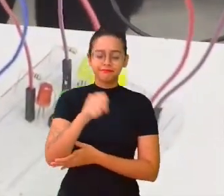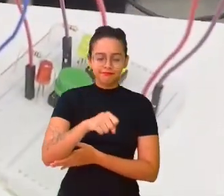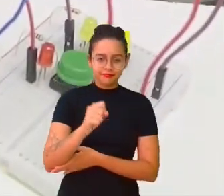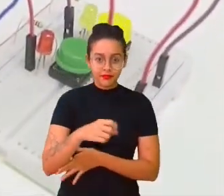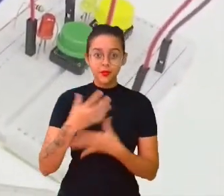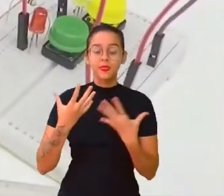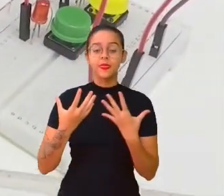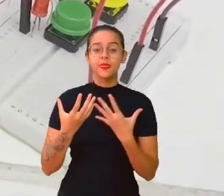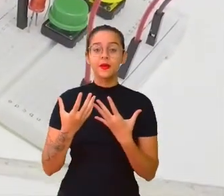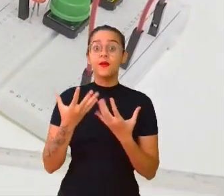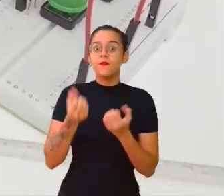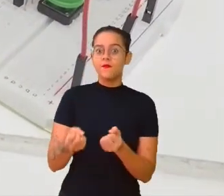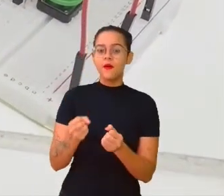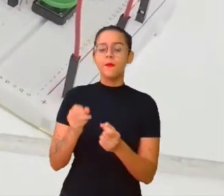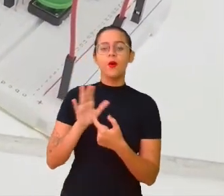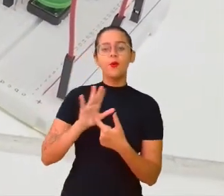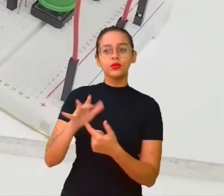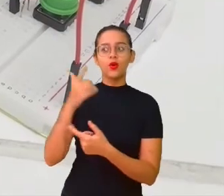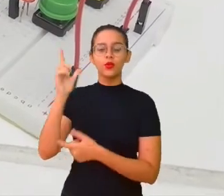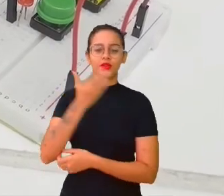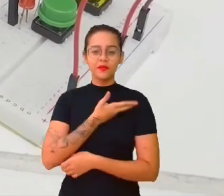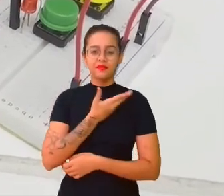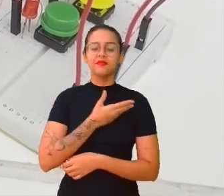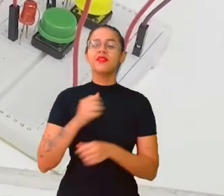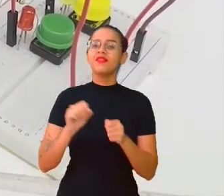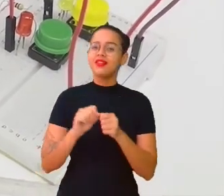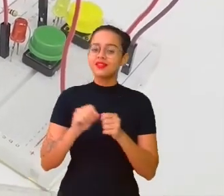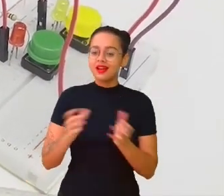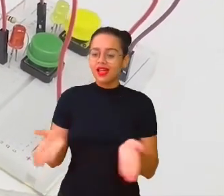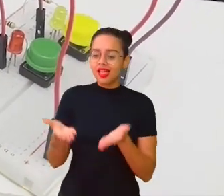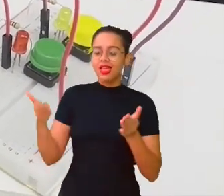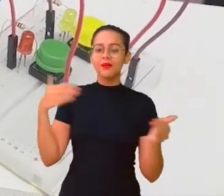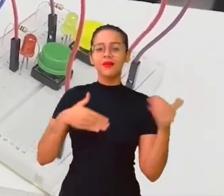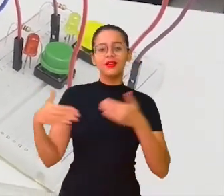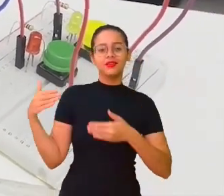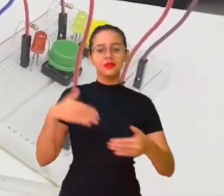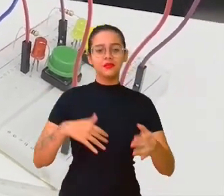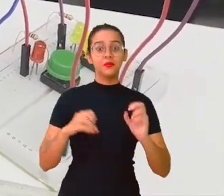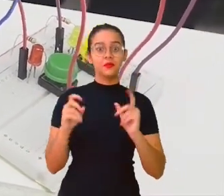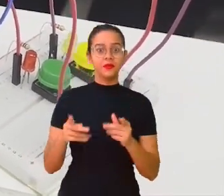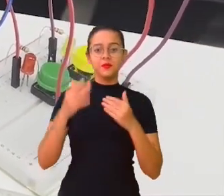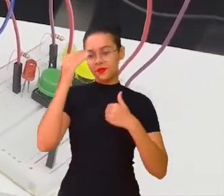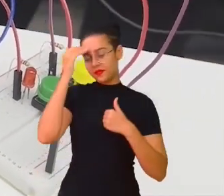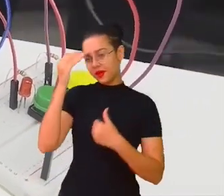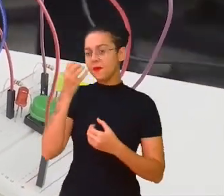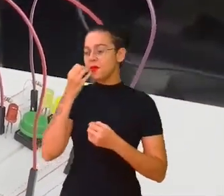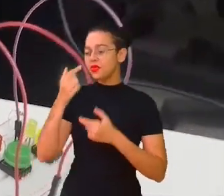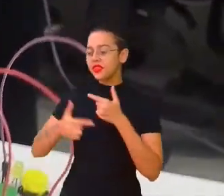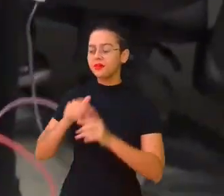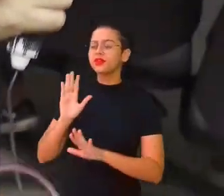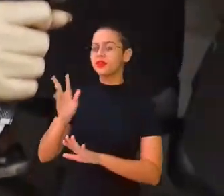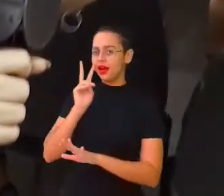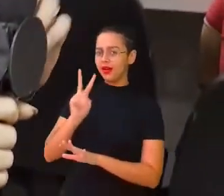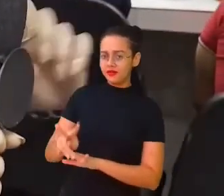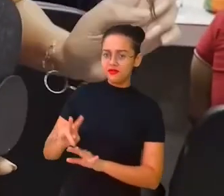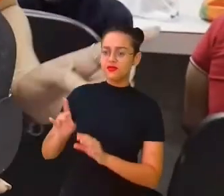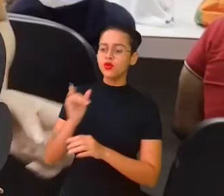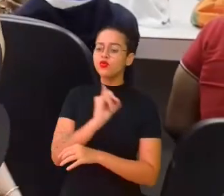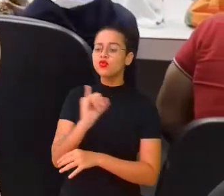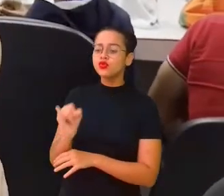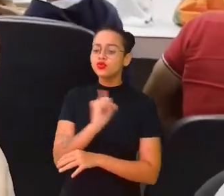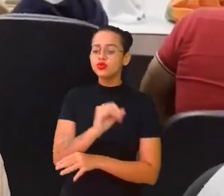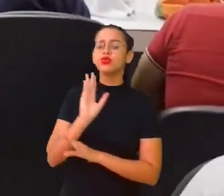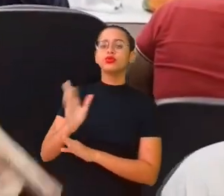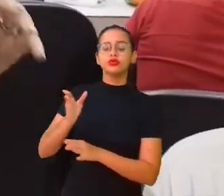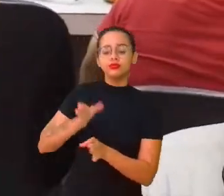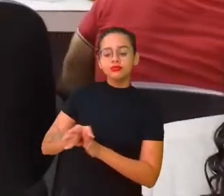E vão indicar pros próximos colegas, né? Pra vocês virem também participar, né? Ah, tá certo. Muito obrigada. Bom trabalho, que eu já vi que o instrutor já passou mais coisa